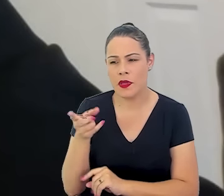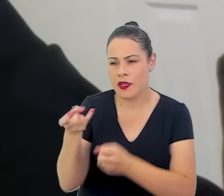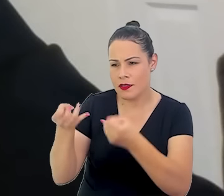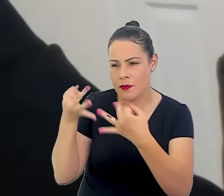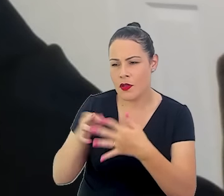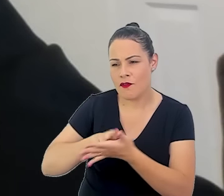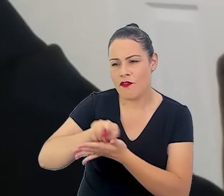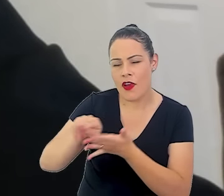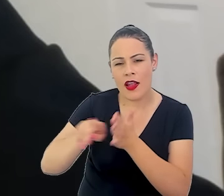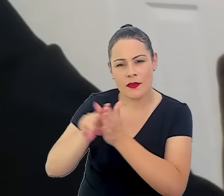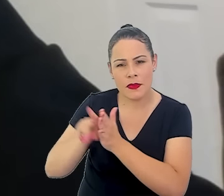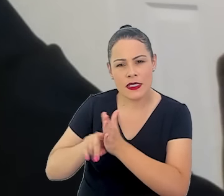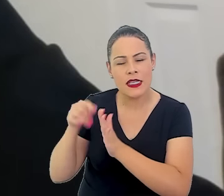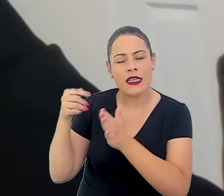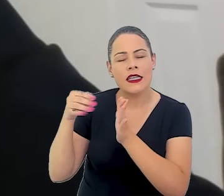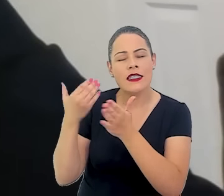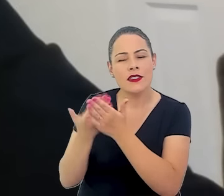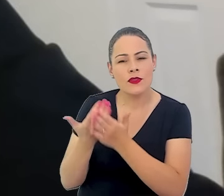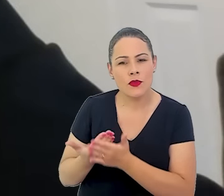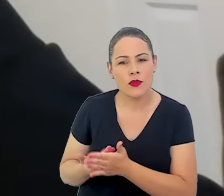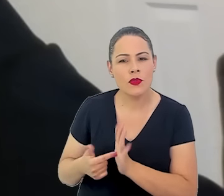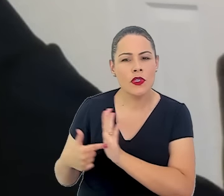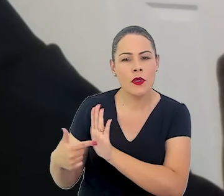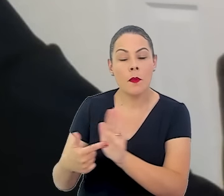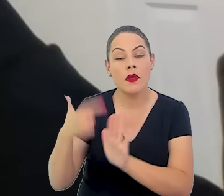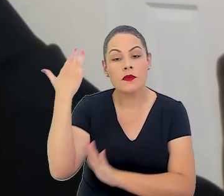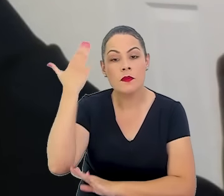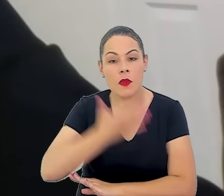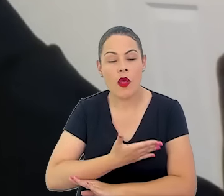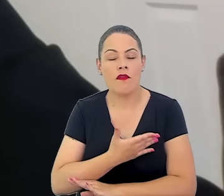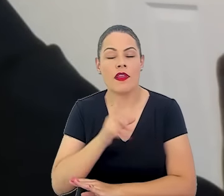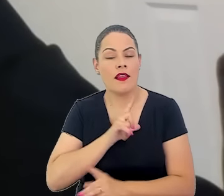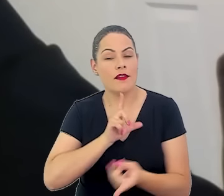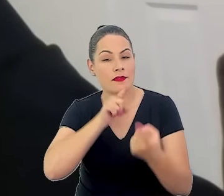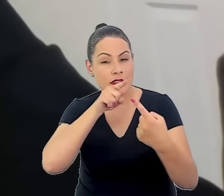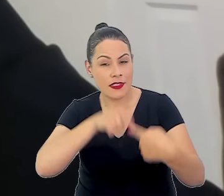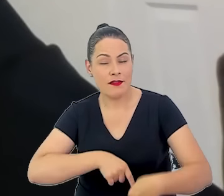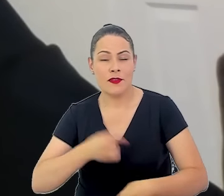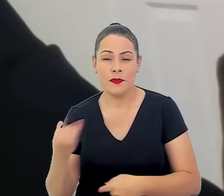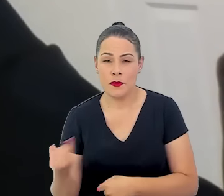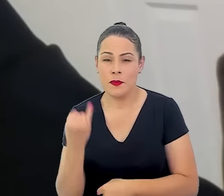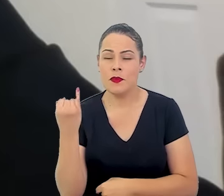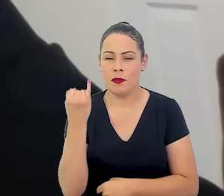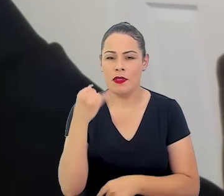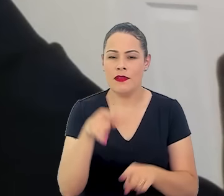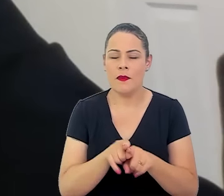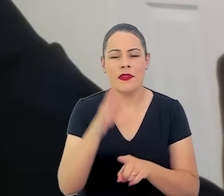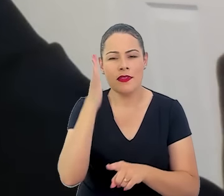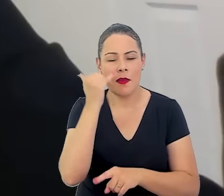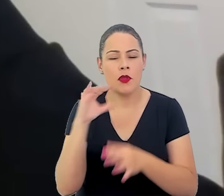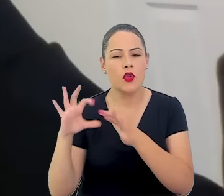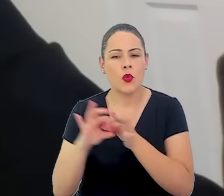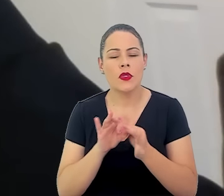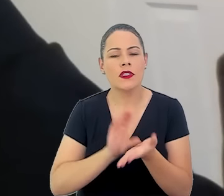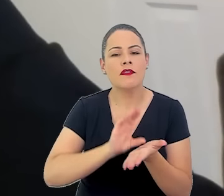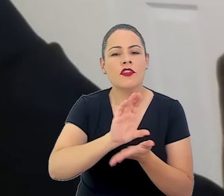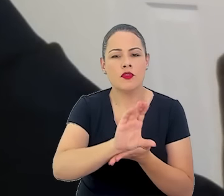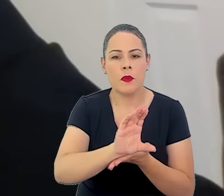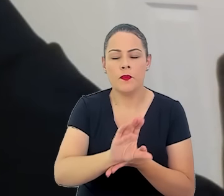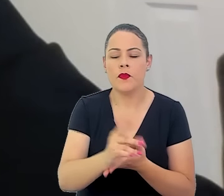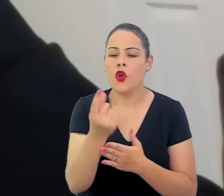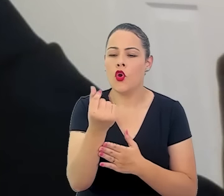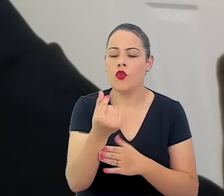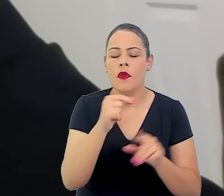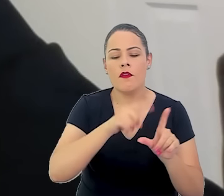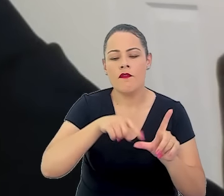vários estudos que mostram o tamanho do desafio, né, a nível de investimentos necessários. Esses números